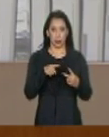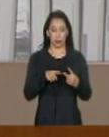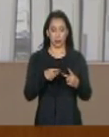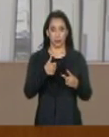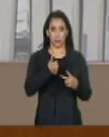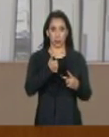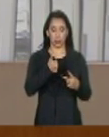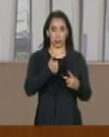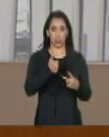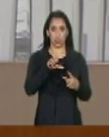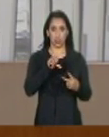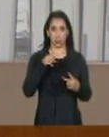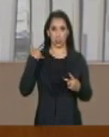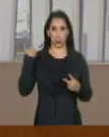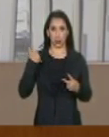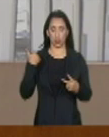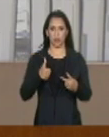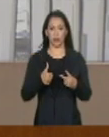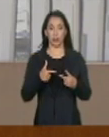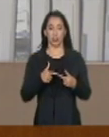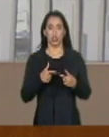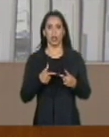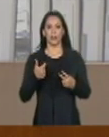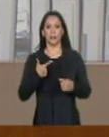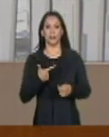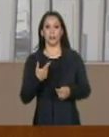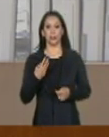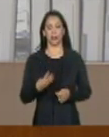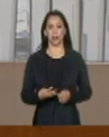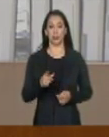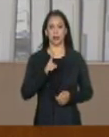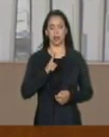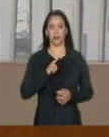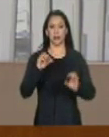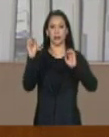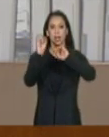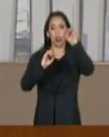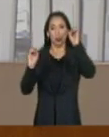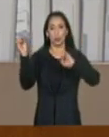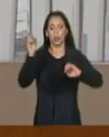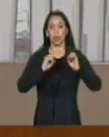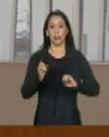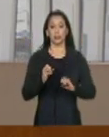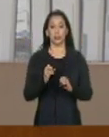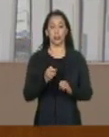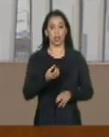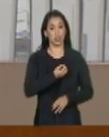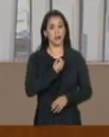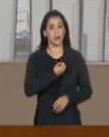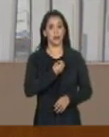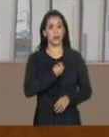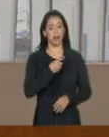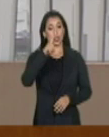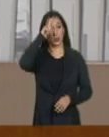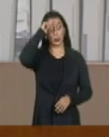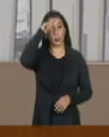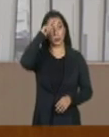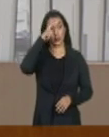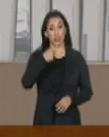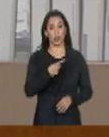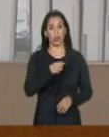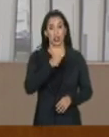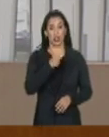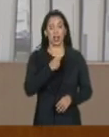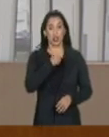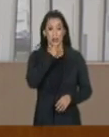23, estavam na boate e foram levadas com vida a um hospital em Porto Alegre. A mais velha morreu 40 dias após